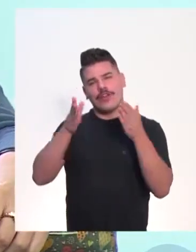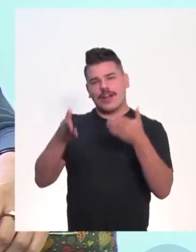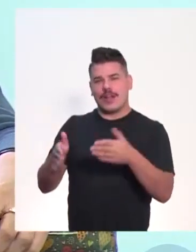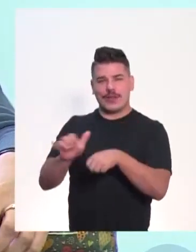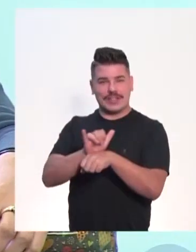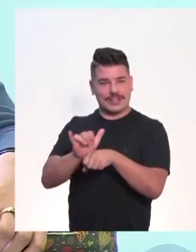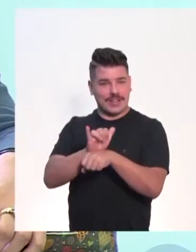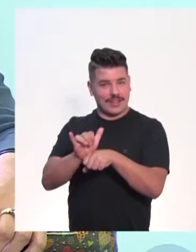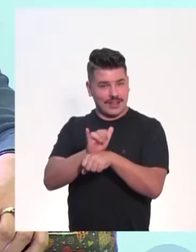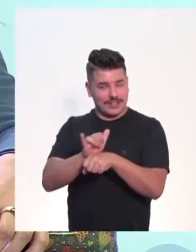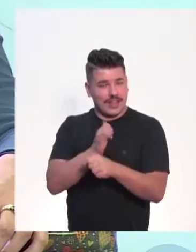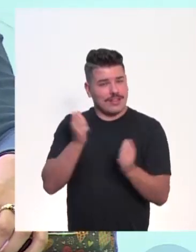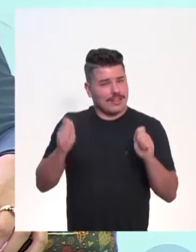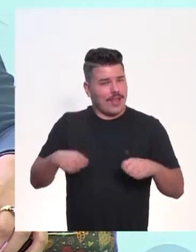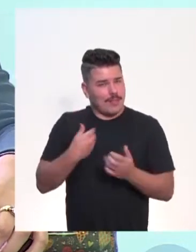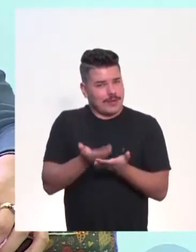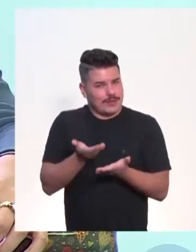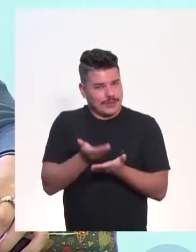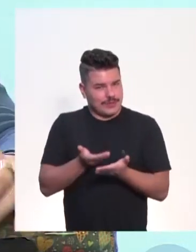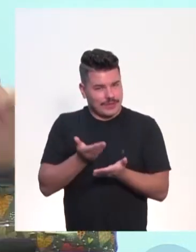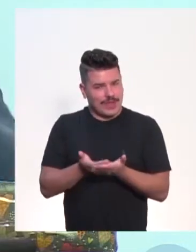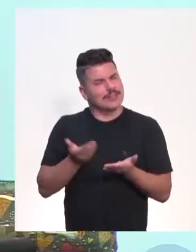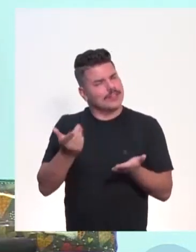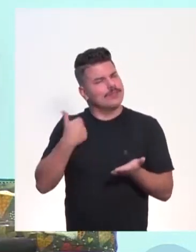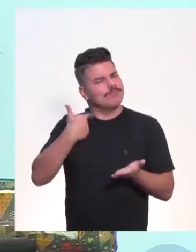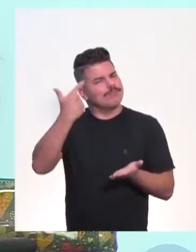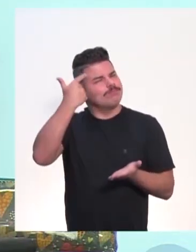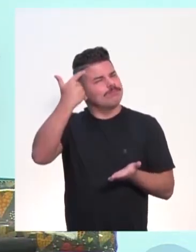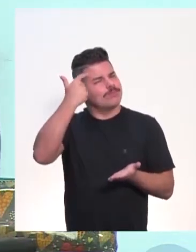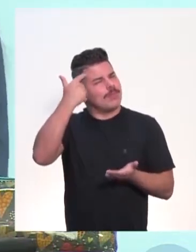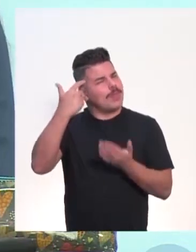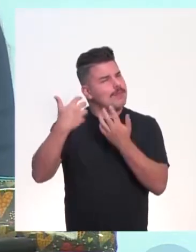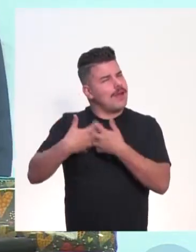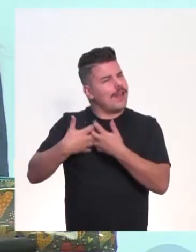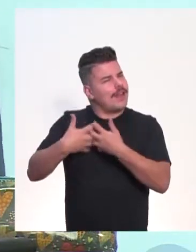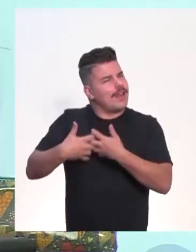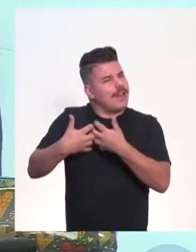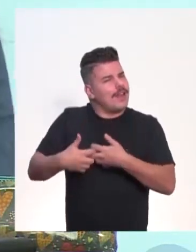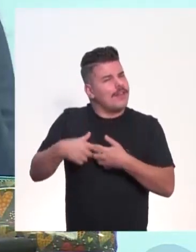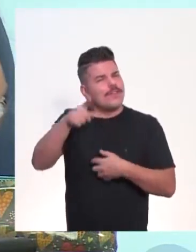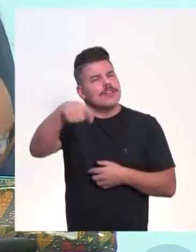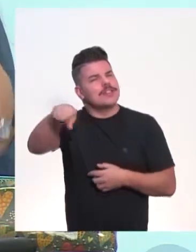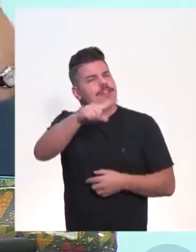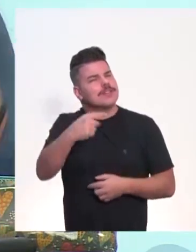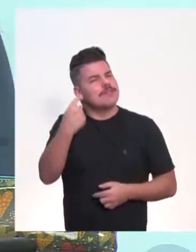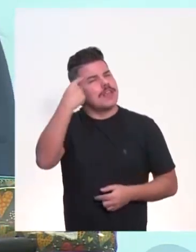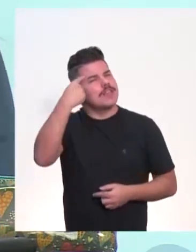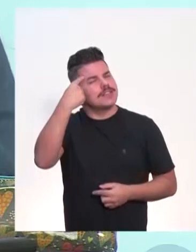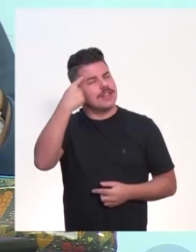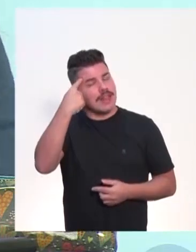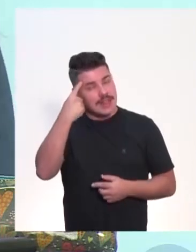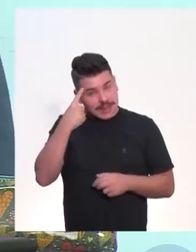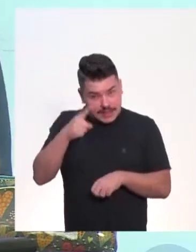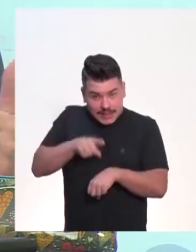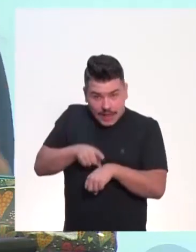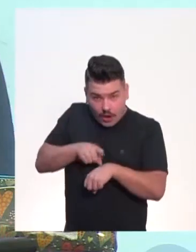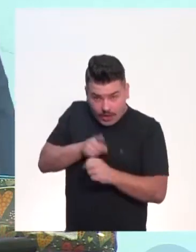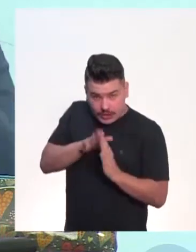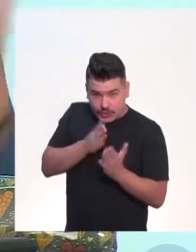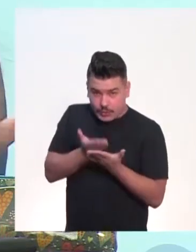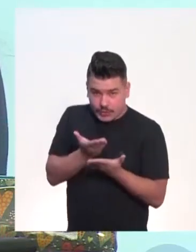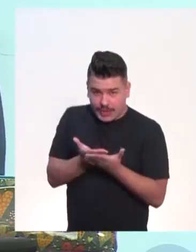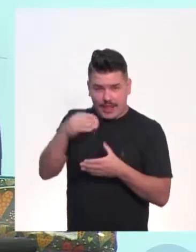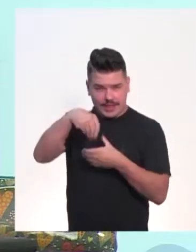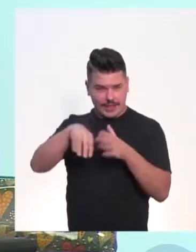para estudar. E fazendo uma recapitulação, o que a gente precisa fazer quando a gente vai sentar para estudar em